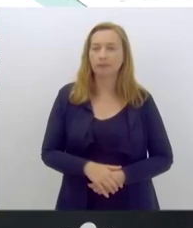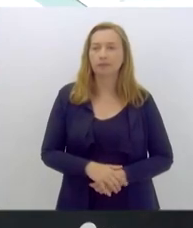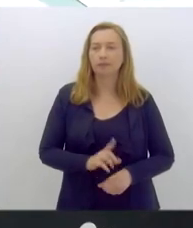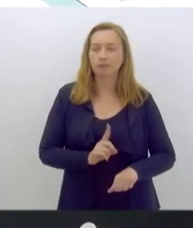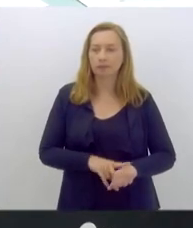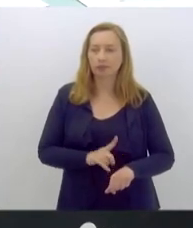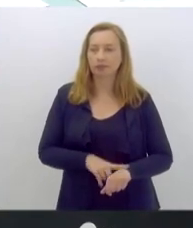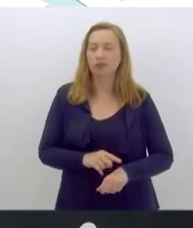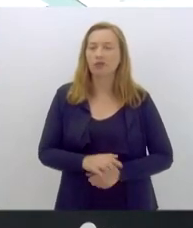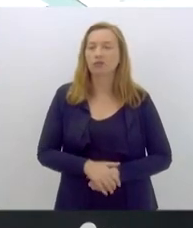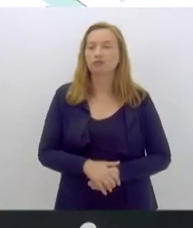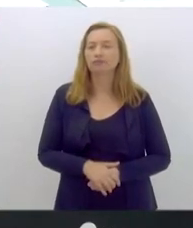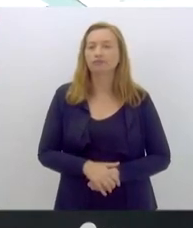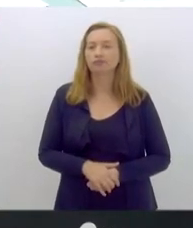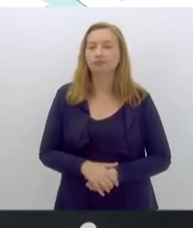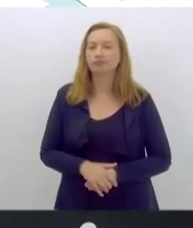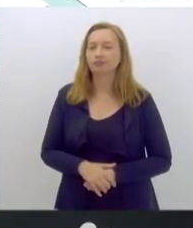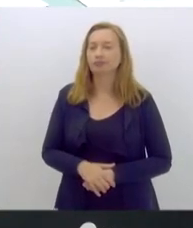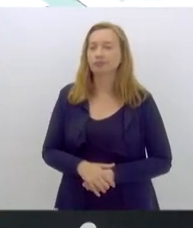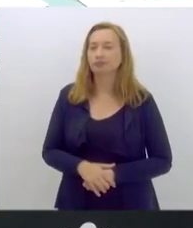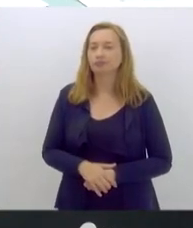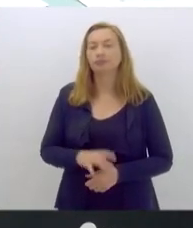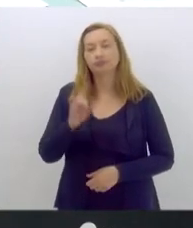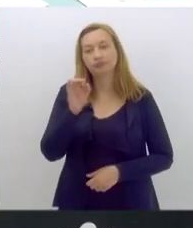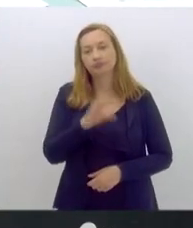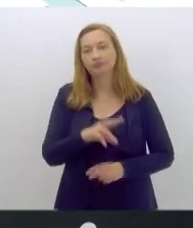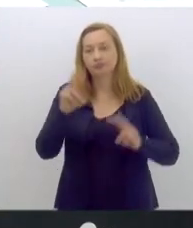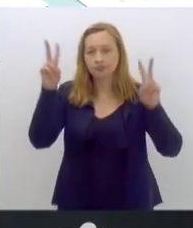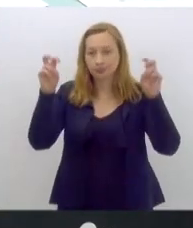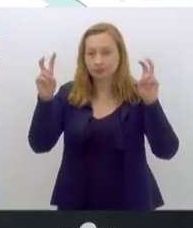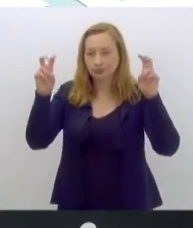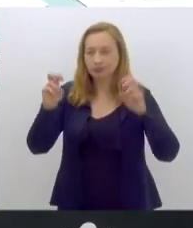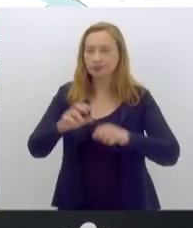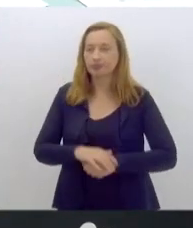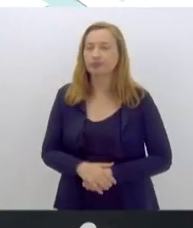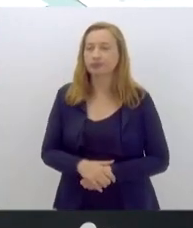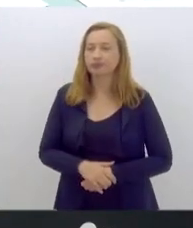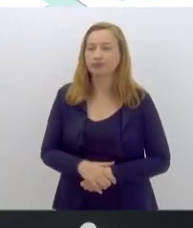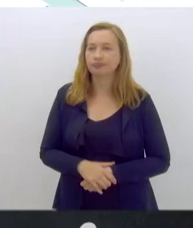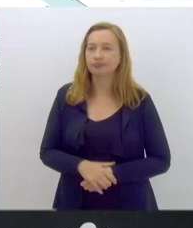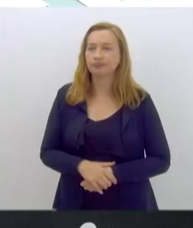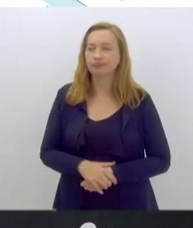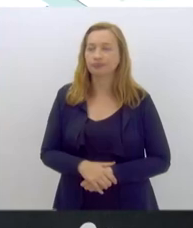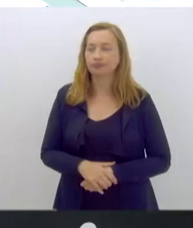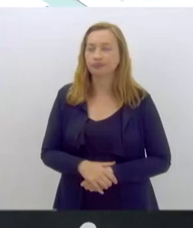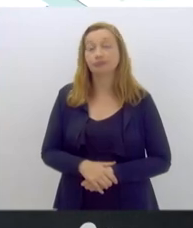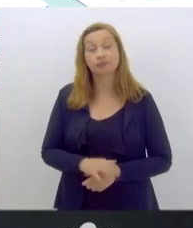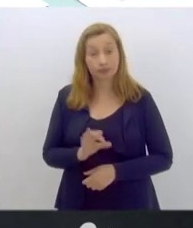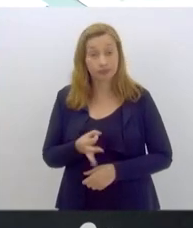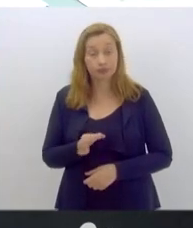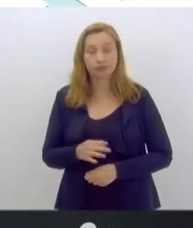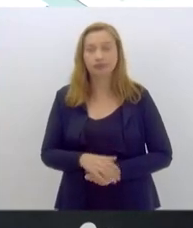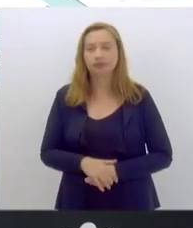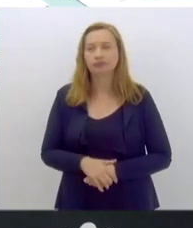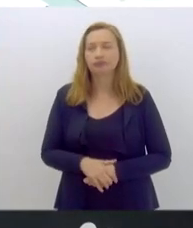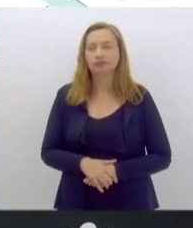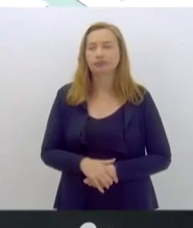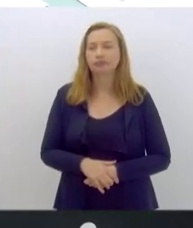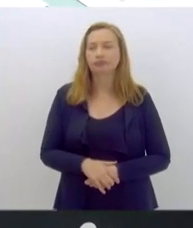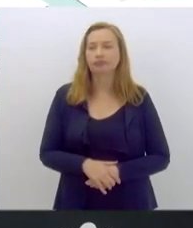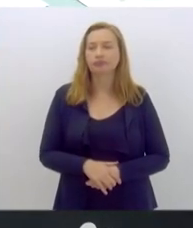instante E aí a última questão eu considero de fato